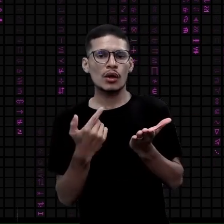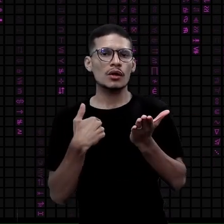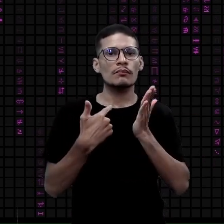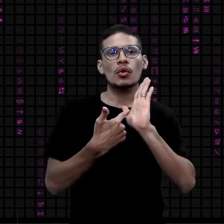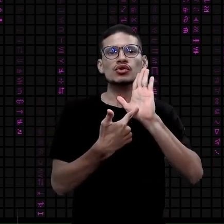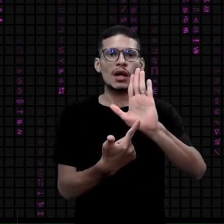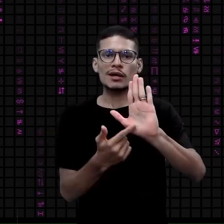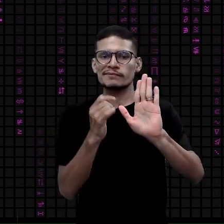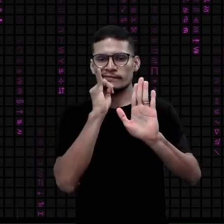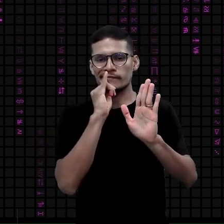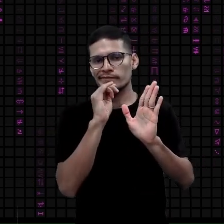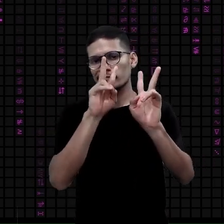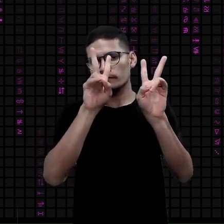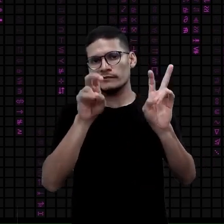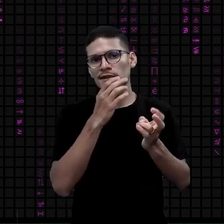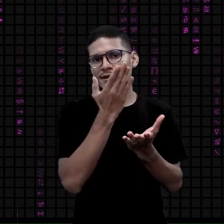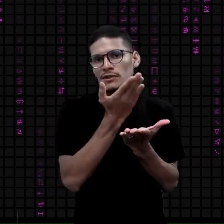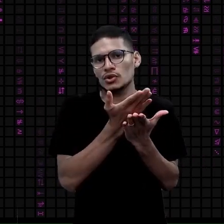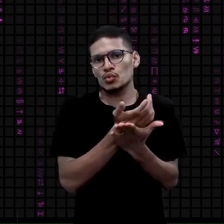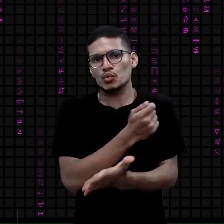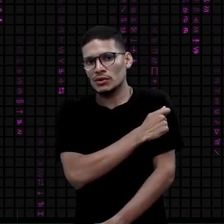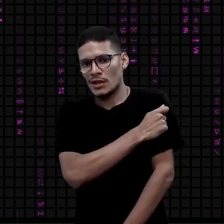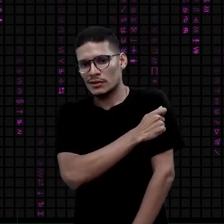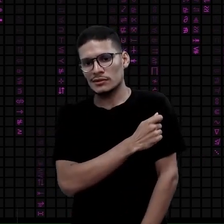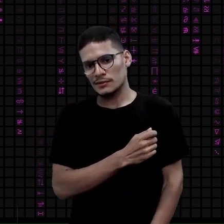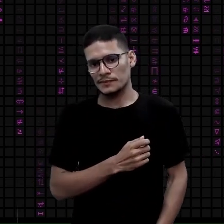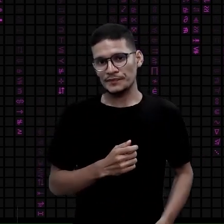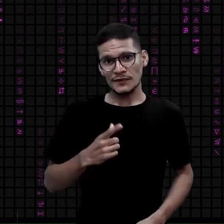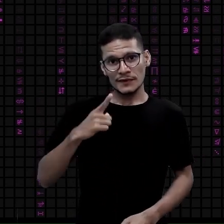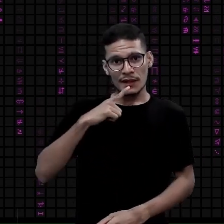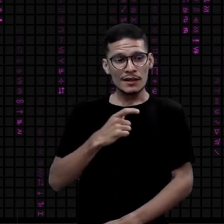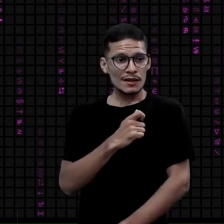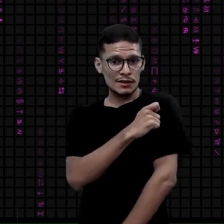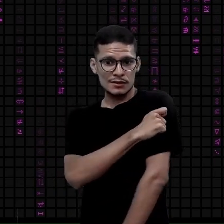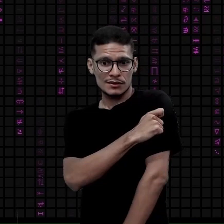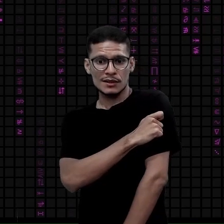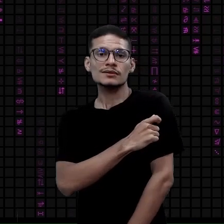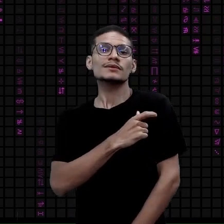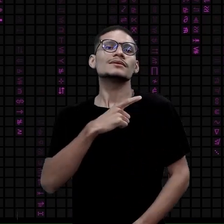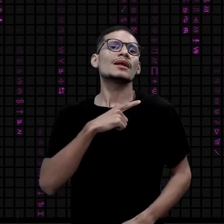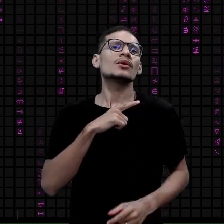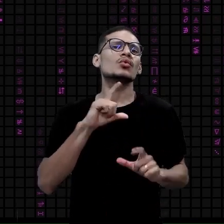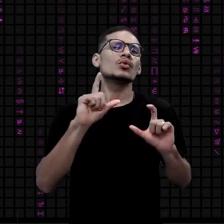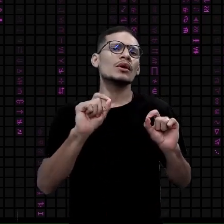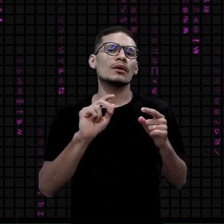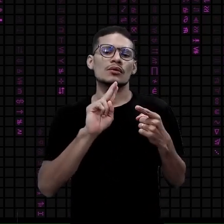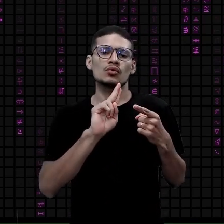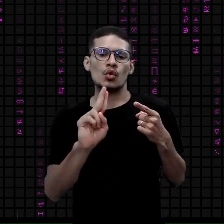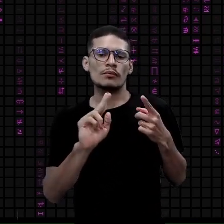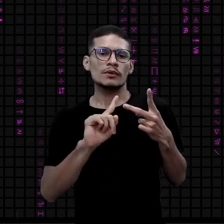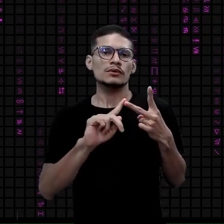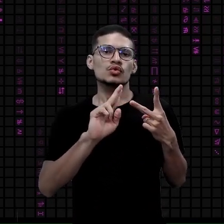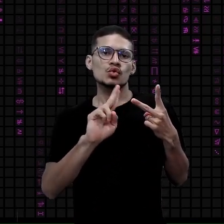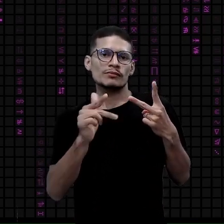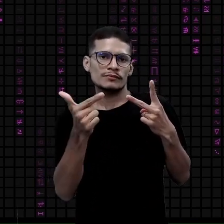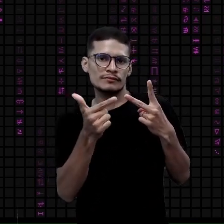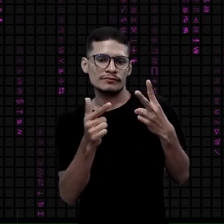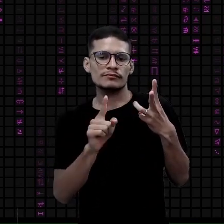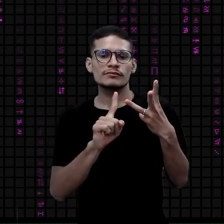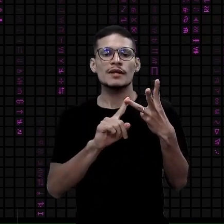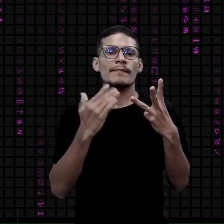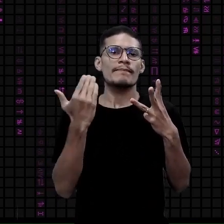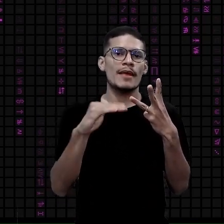objeto estudante. Nesse exemplo, o objeto foi definido com os atributos nome, sobrenome, e-mail